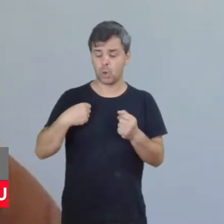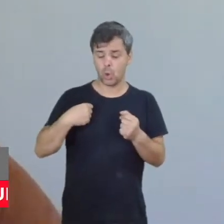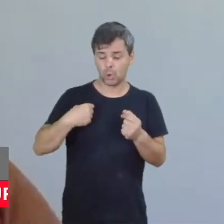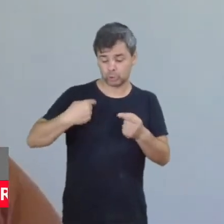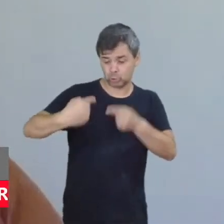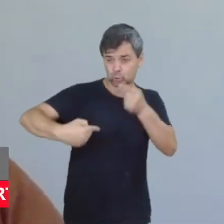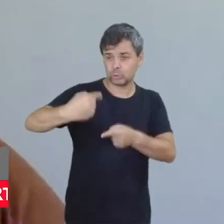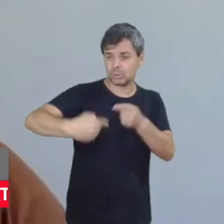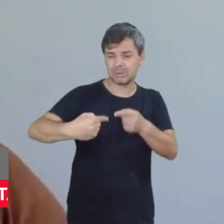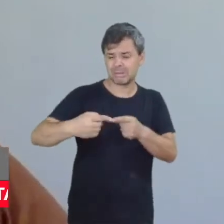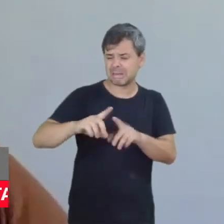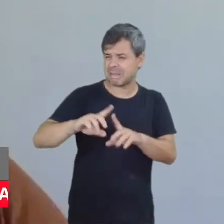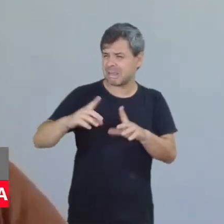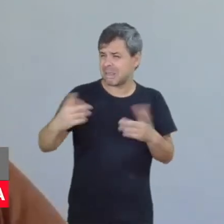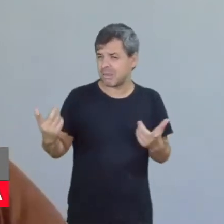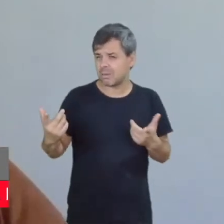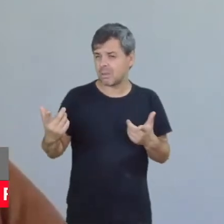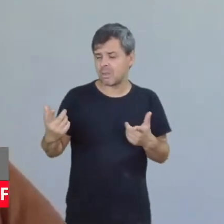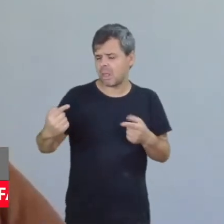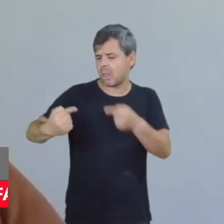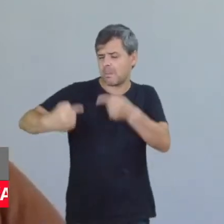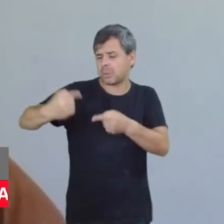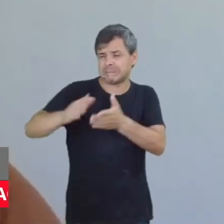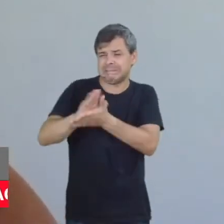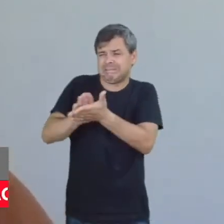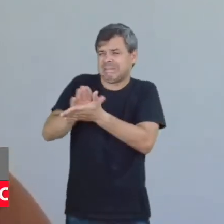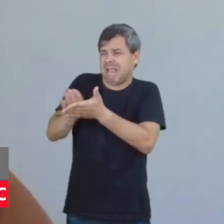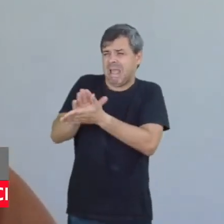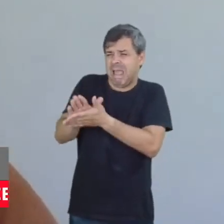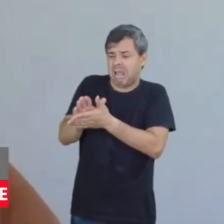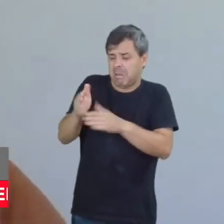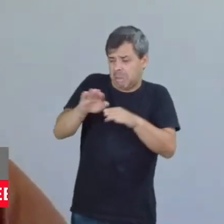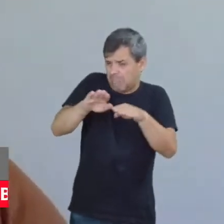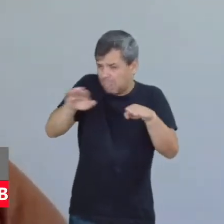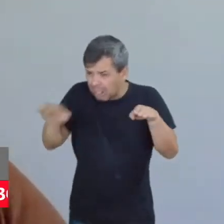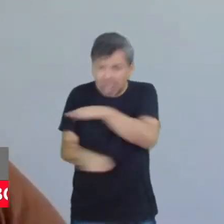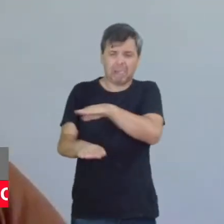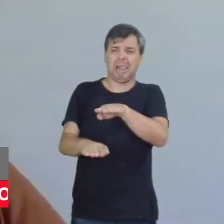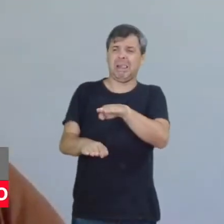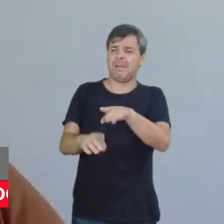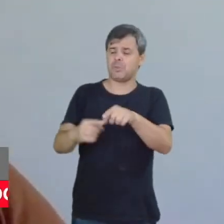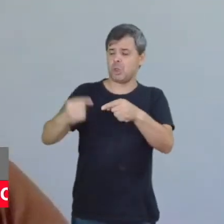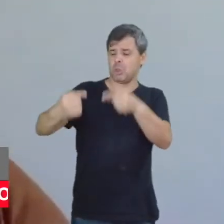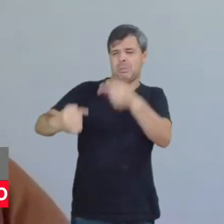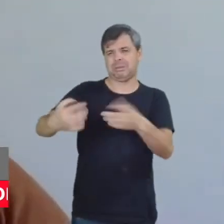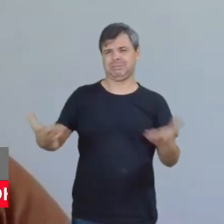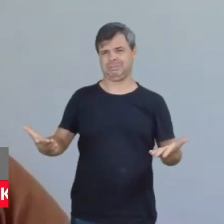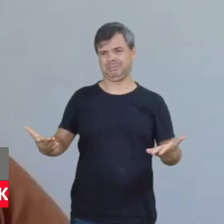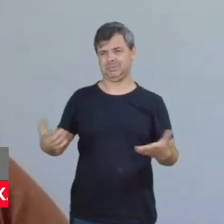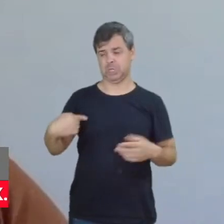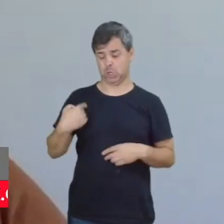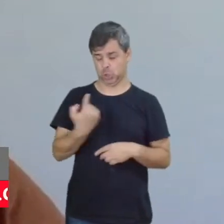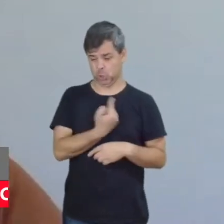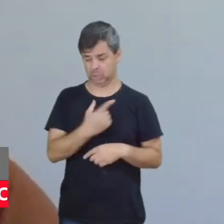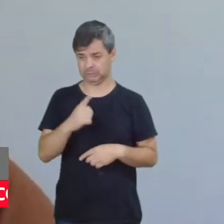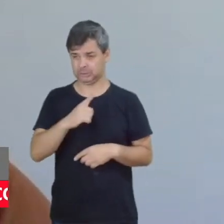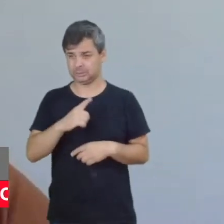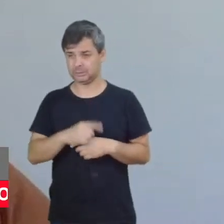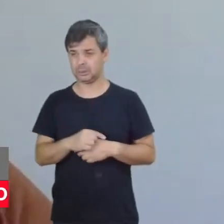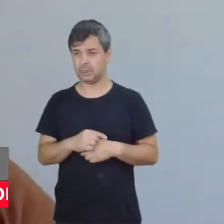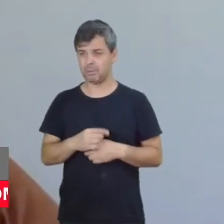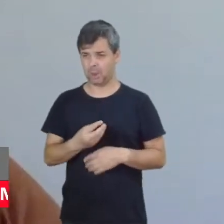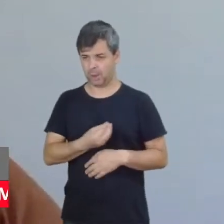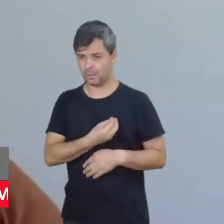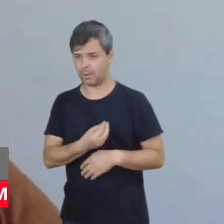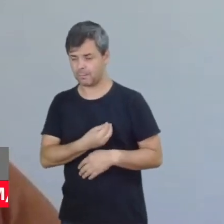polarização que é extremamente despolitizado, rebaixar o nível do debate. Nós temos lado na